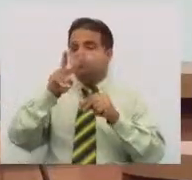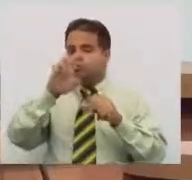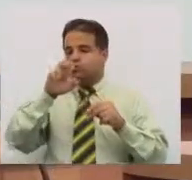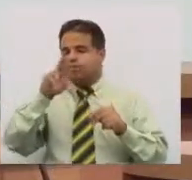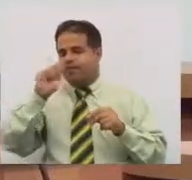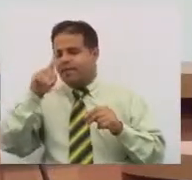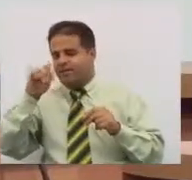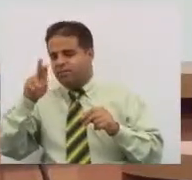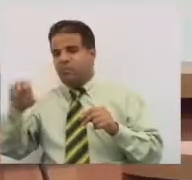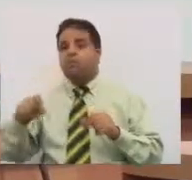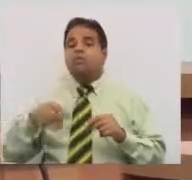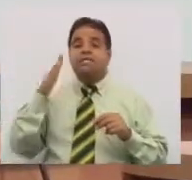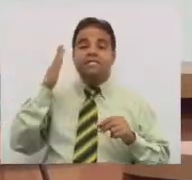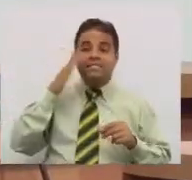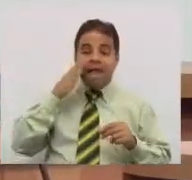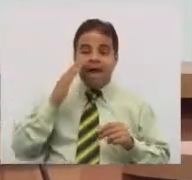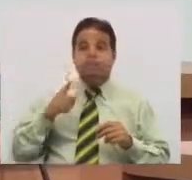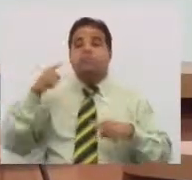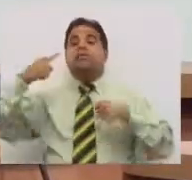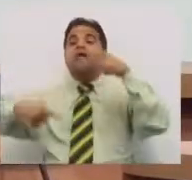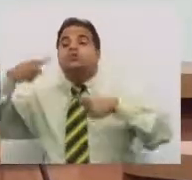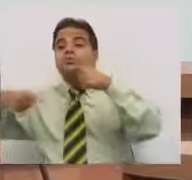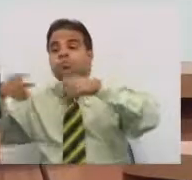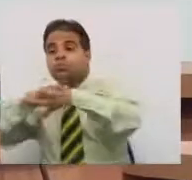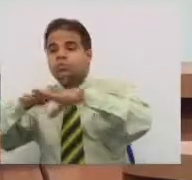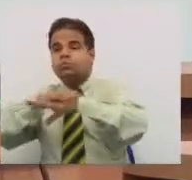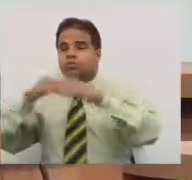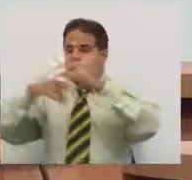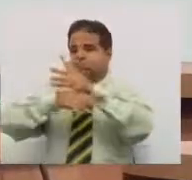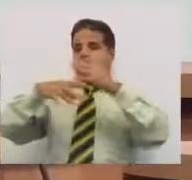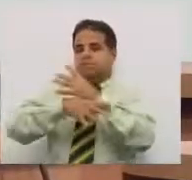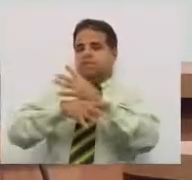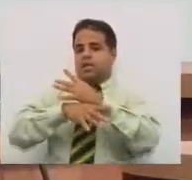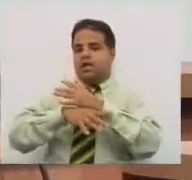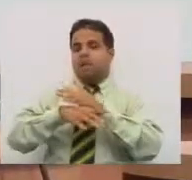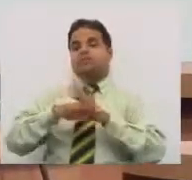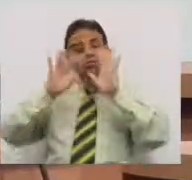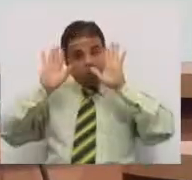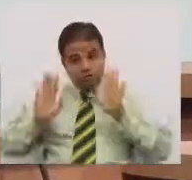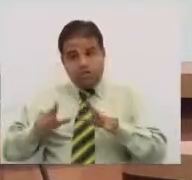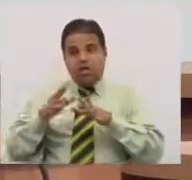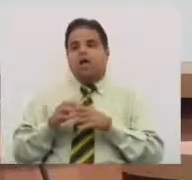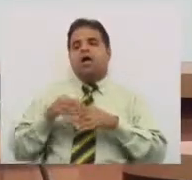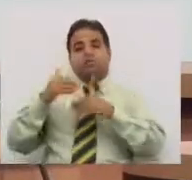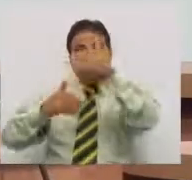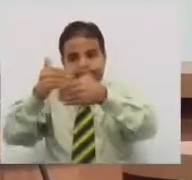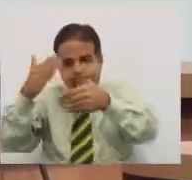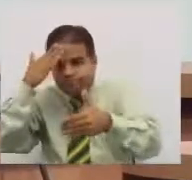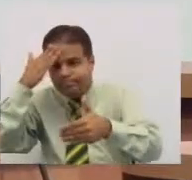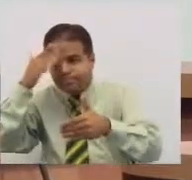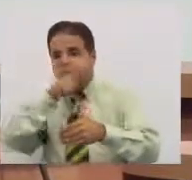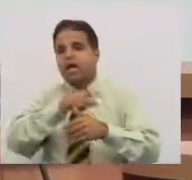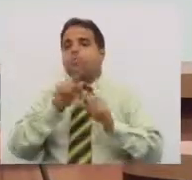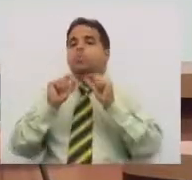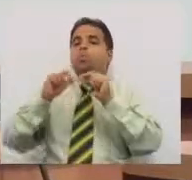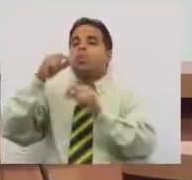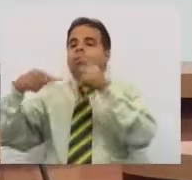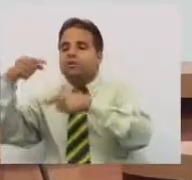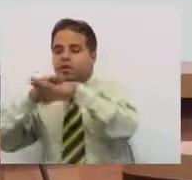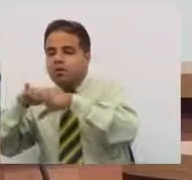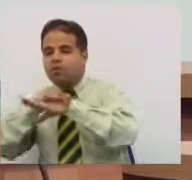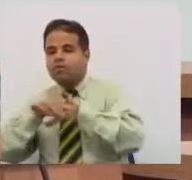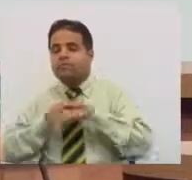tomem ciência que está discutindo na cidade e já se apodere do que vem sendo discutido. Ou seja, já chega